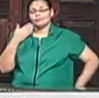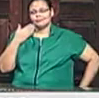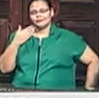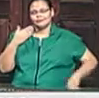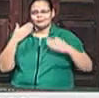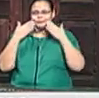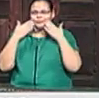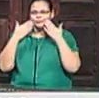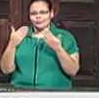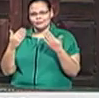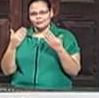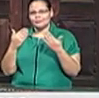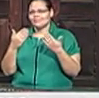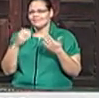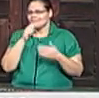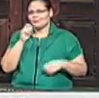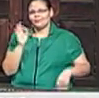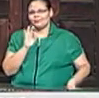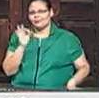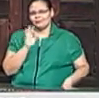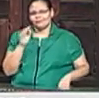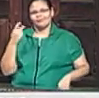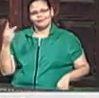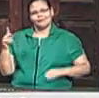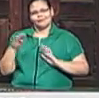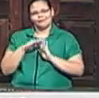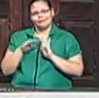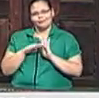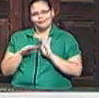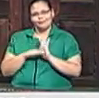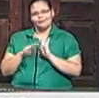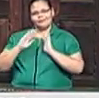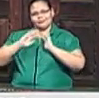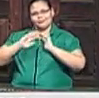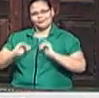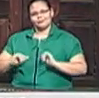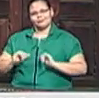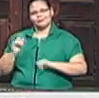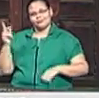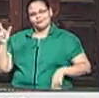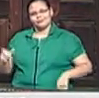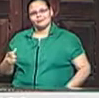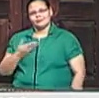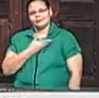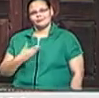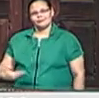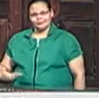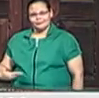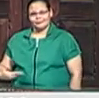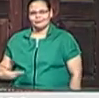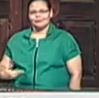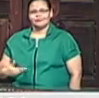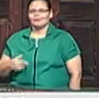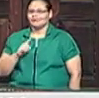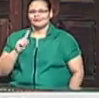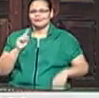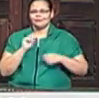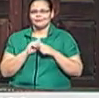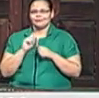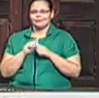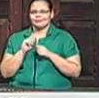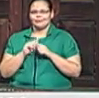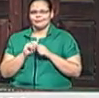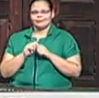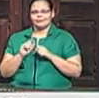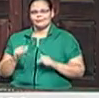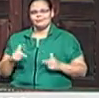mostra, nenhuma das medidas solicitadas pelo governo se fizeram